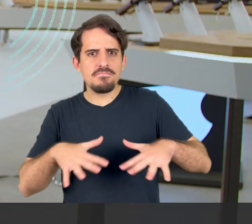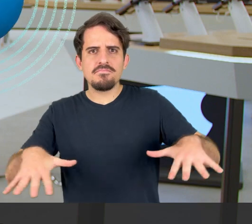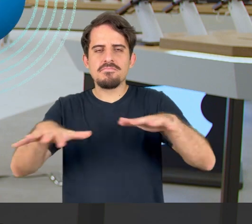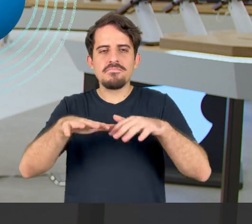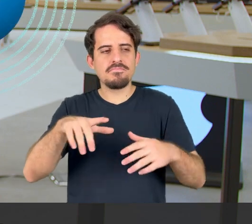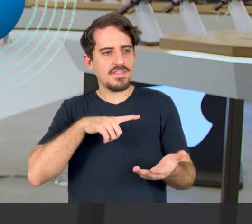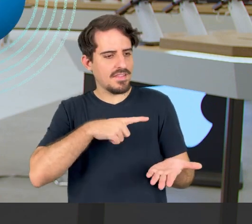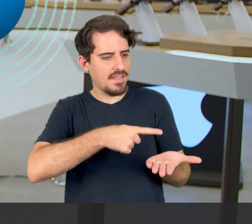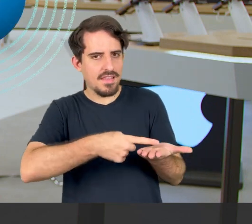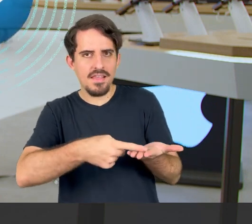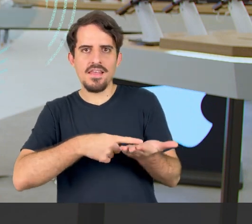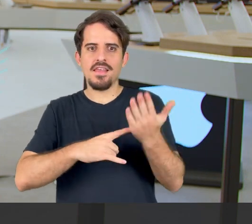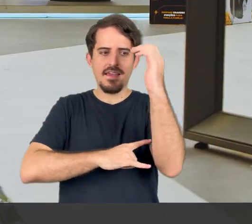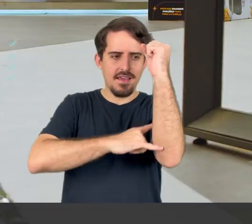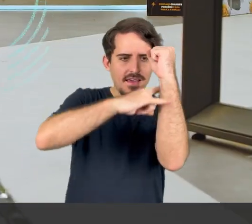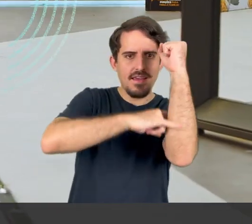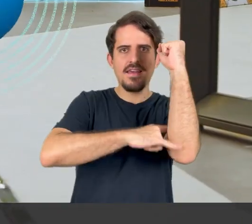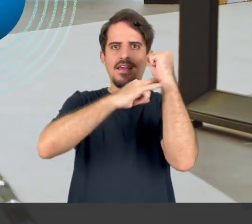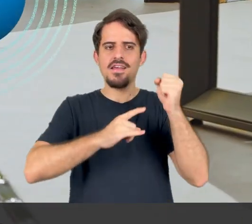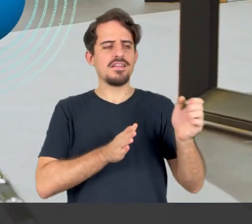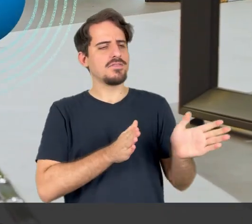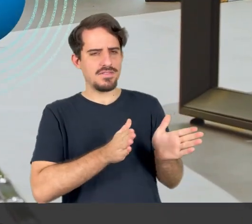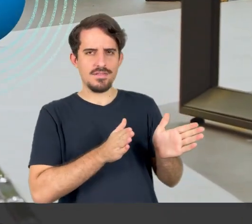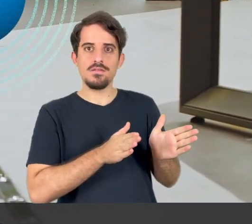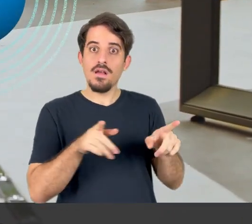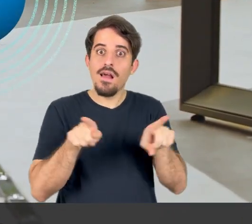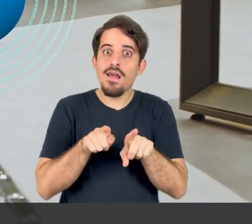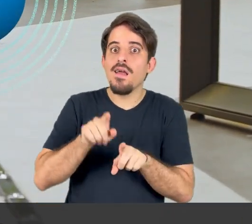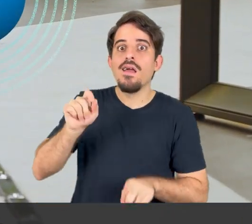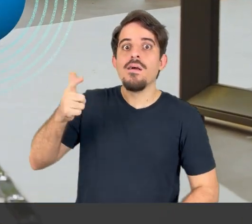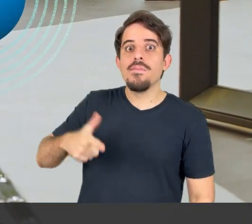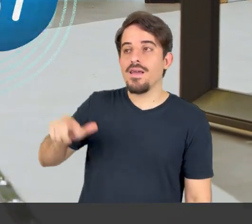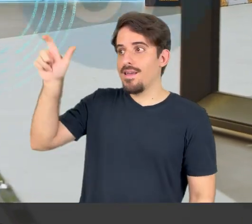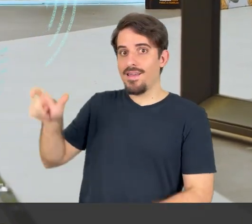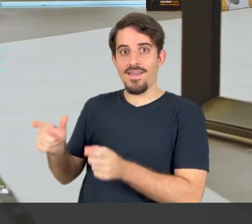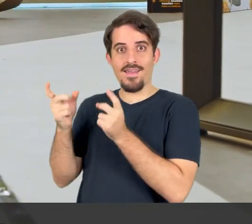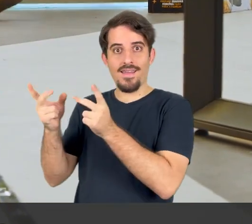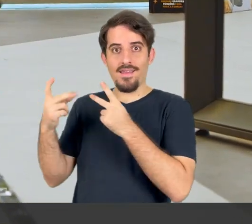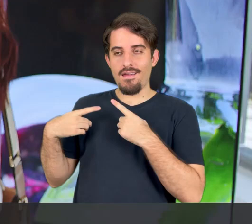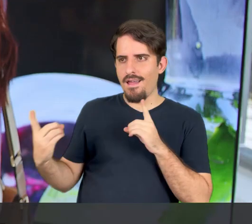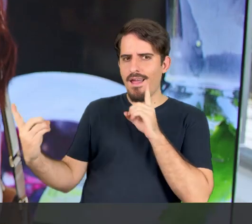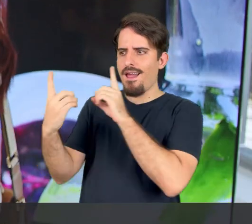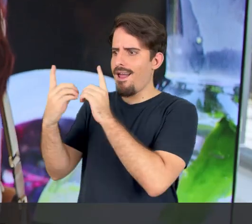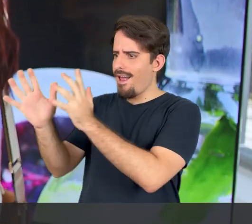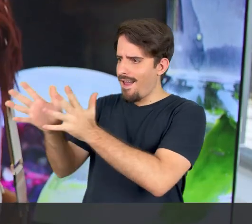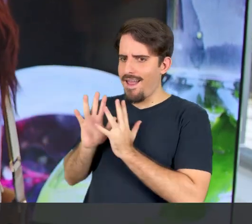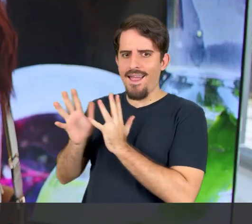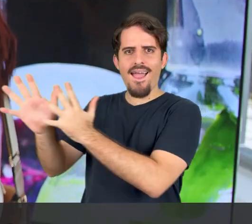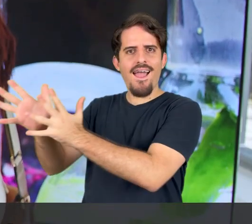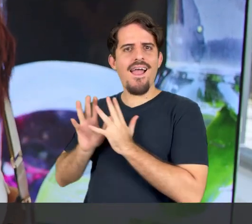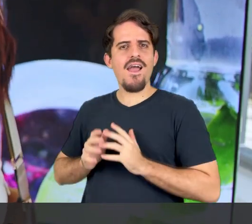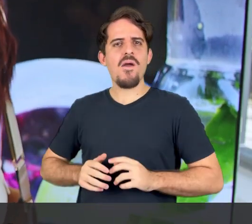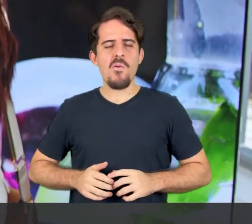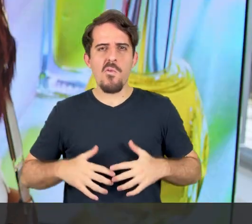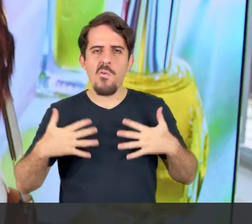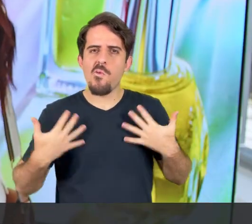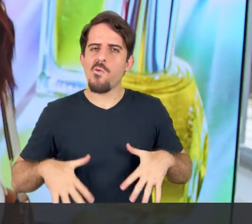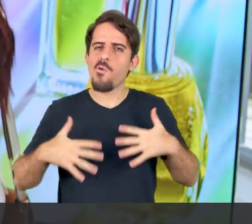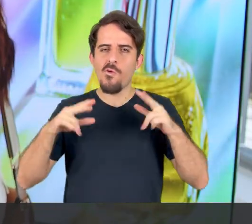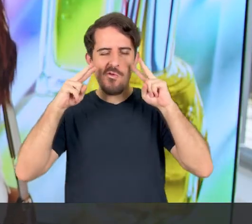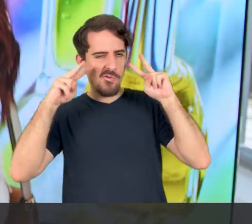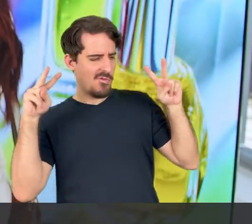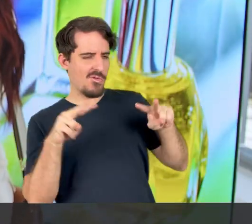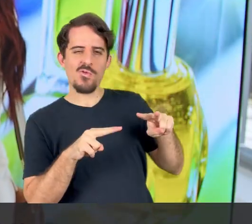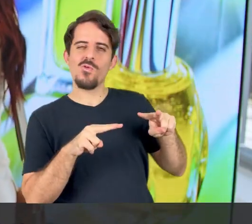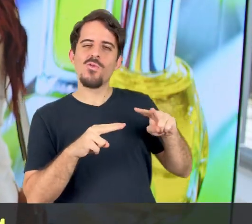Todos os espaços têm piso tátil, elevador acessível e até mesmo fui atendida em Libras por um dos vendedores. É